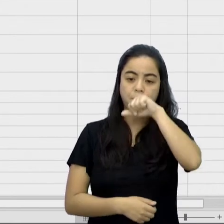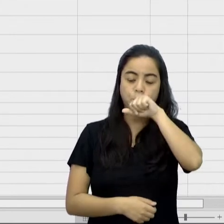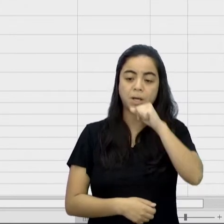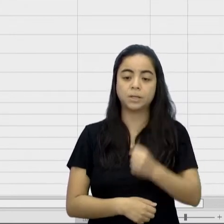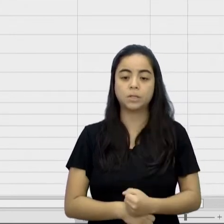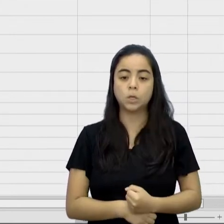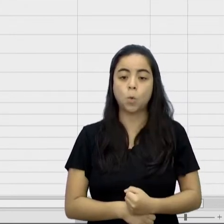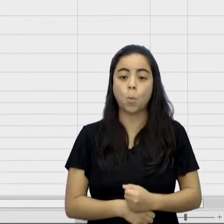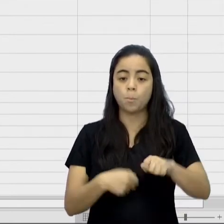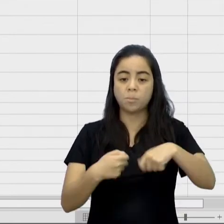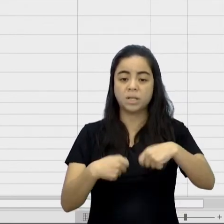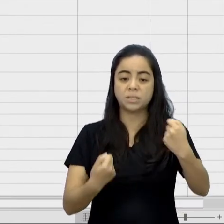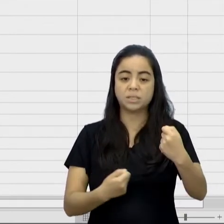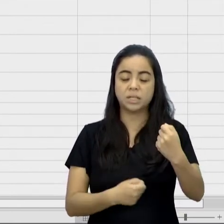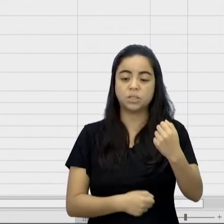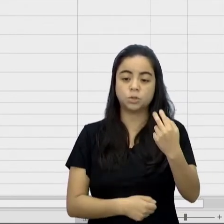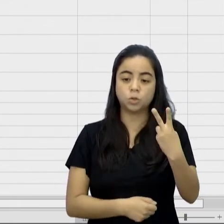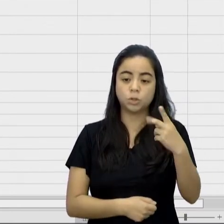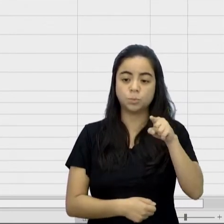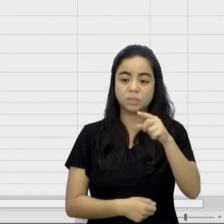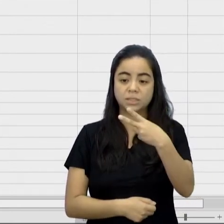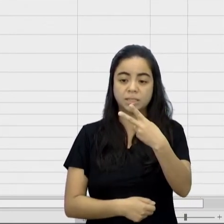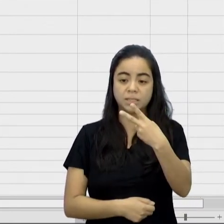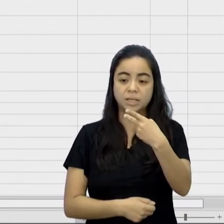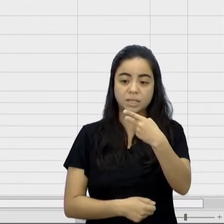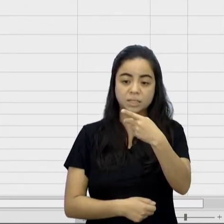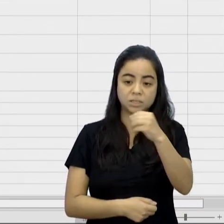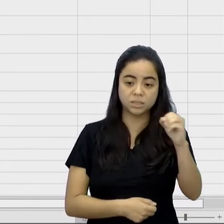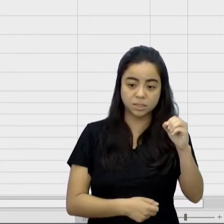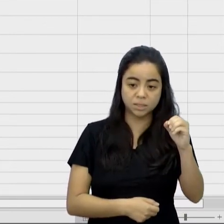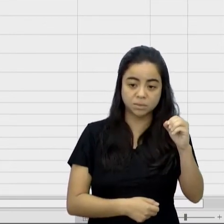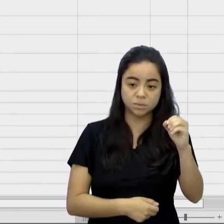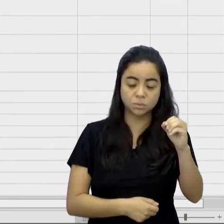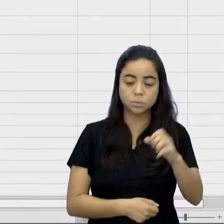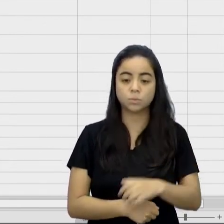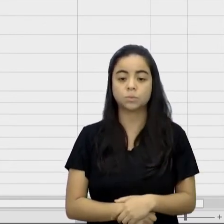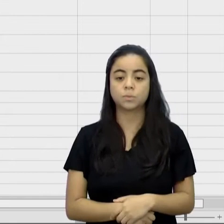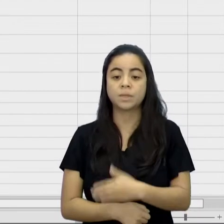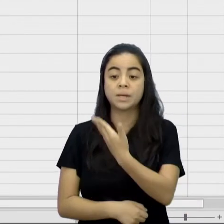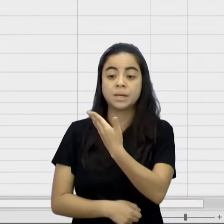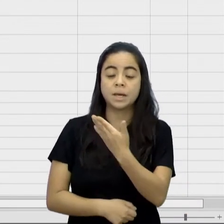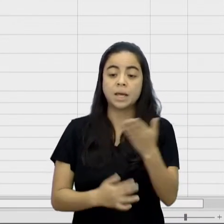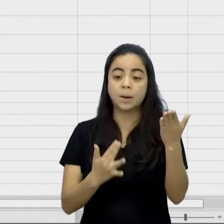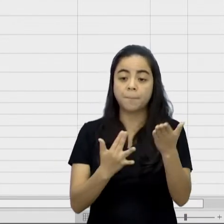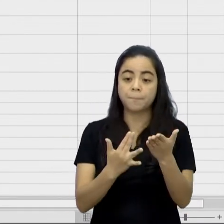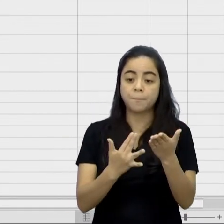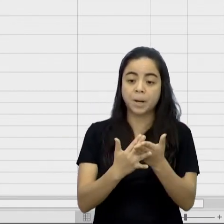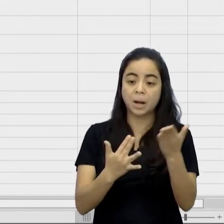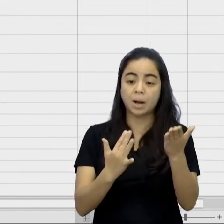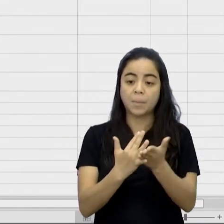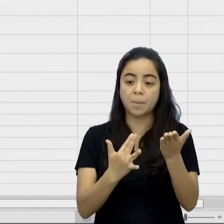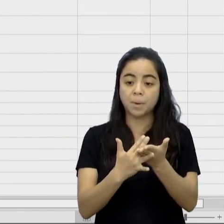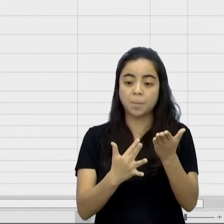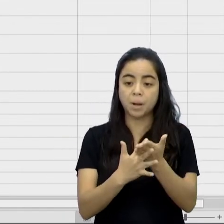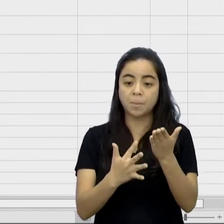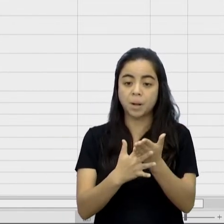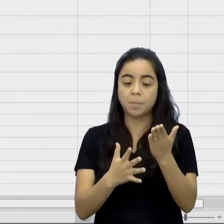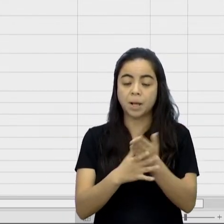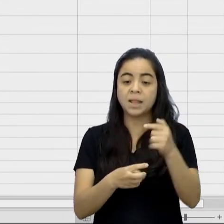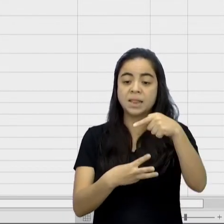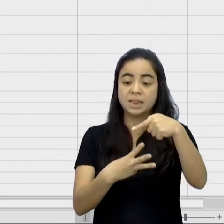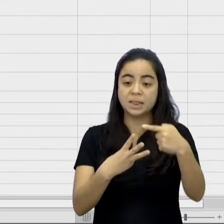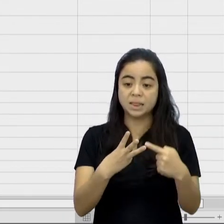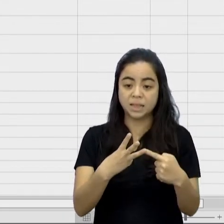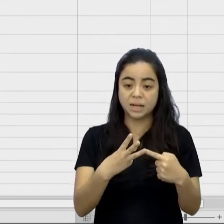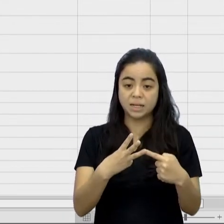R$900. Tá ok? Uma parcela de 3. Lembrando que eles precisam colocar isso de quantas parcelas foi feito, né?